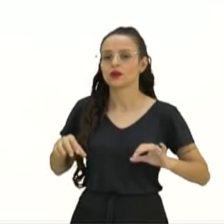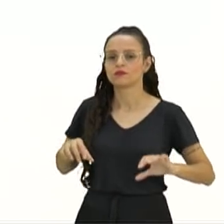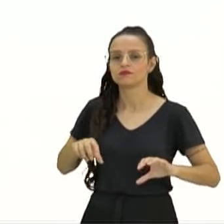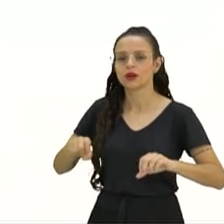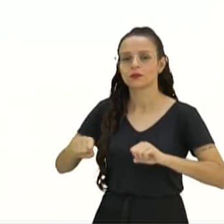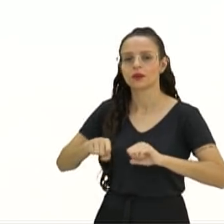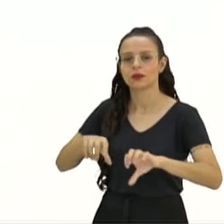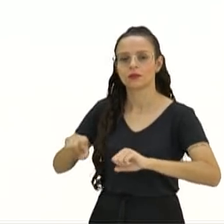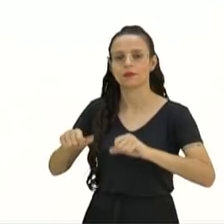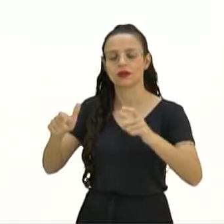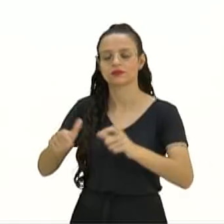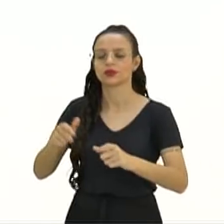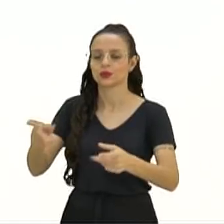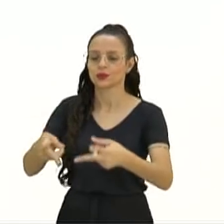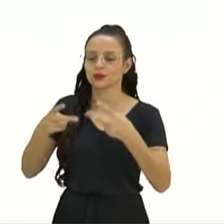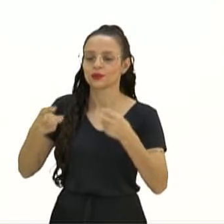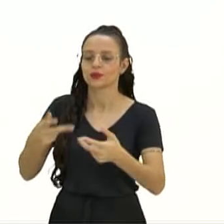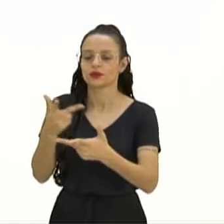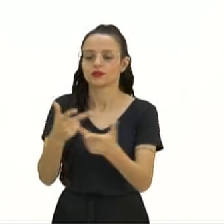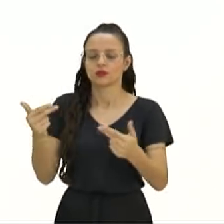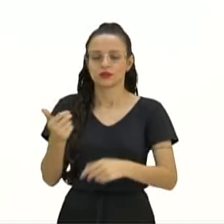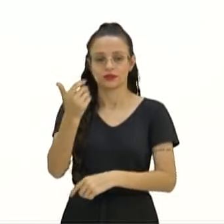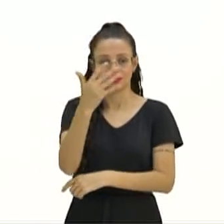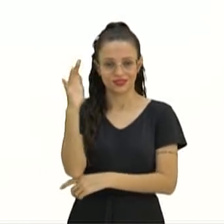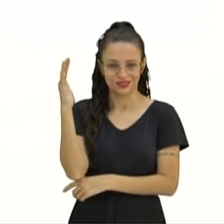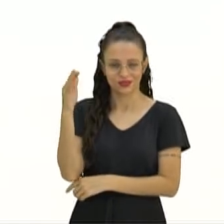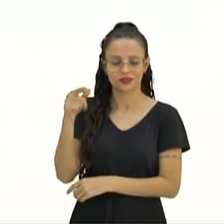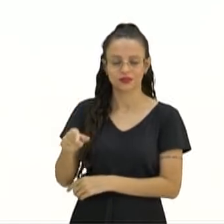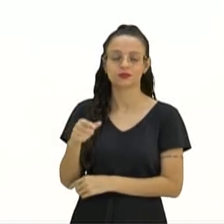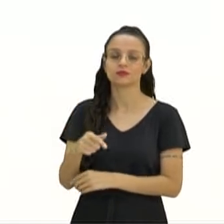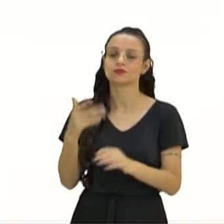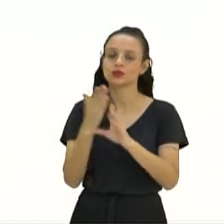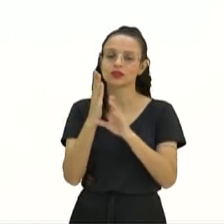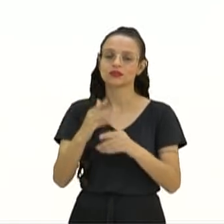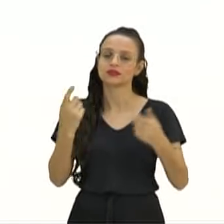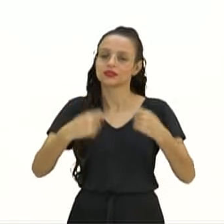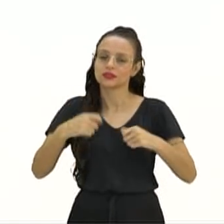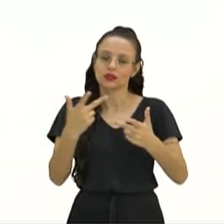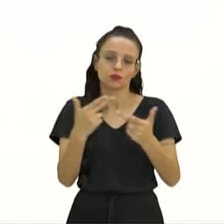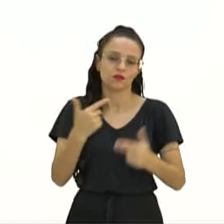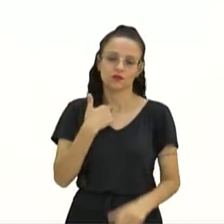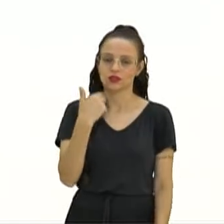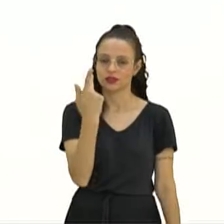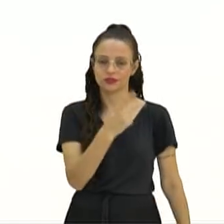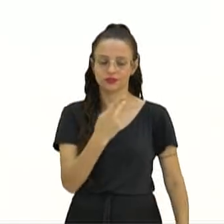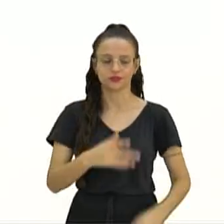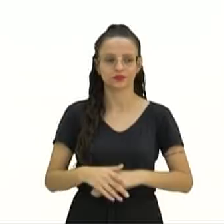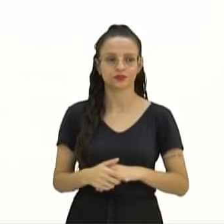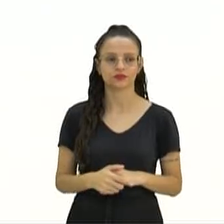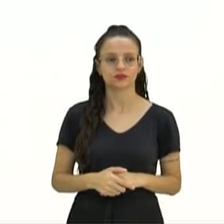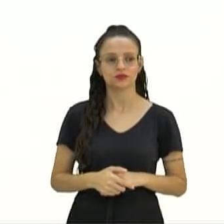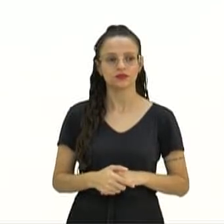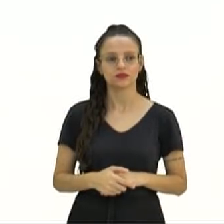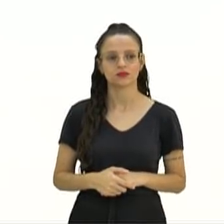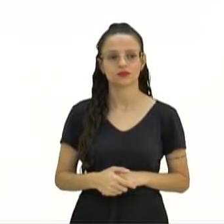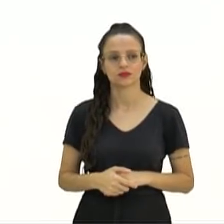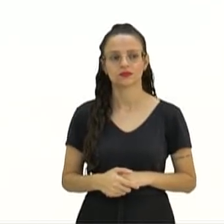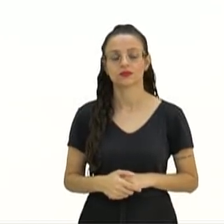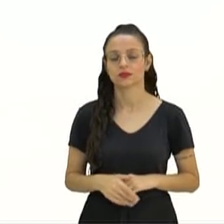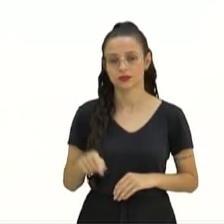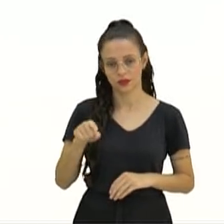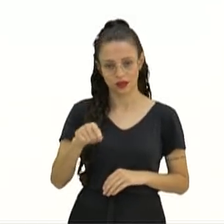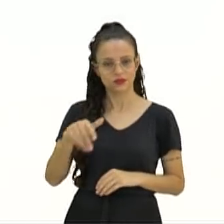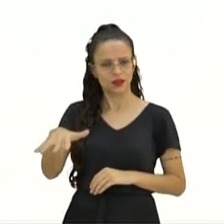dos recursos, retirar os recursos naturais para atender alguma necessidade, alguma vontade sua. Essa área é propícia